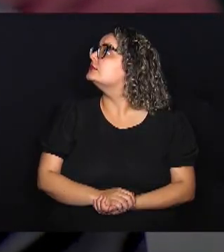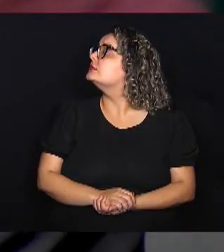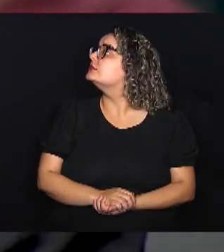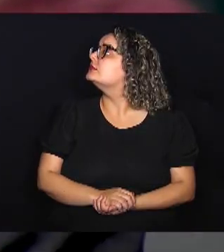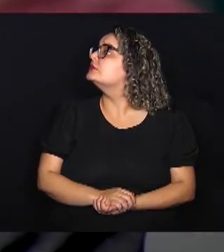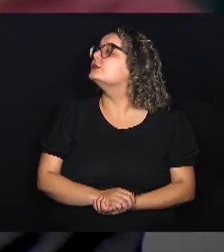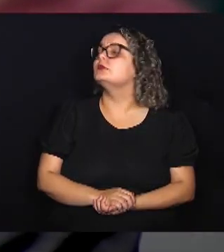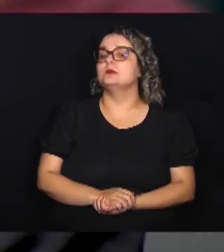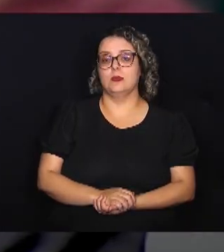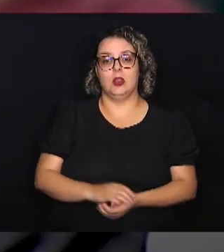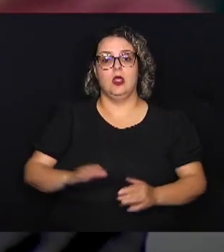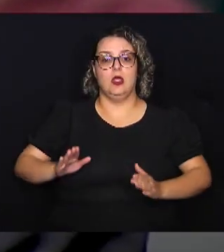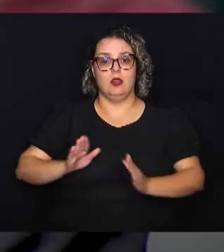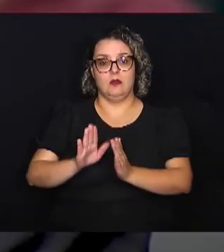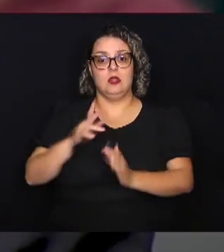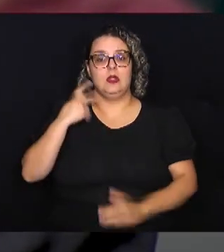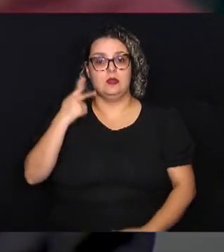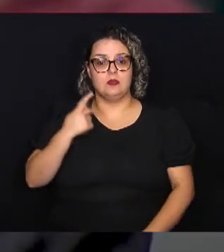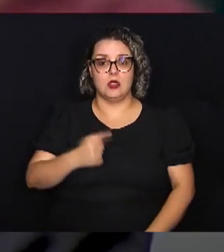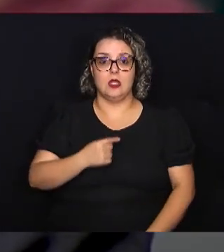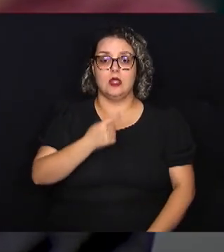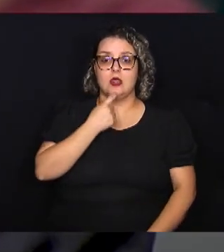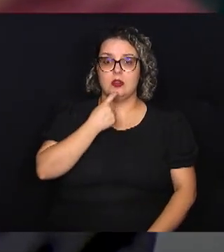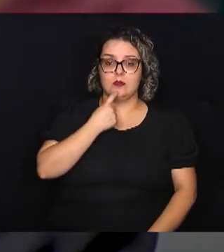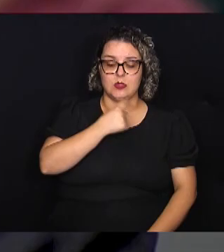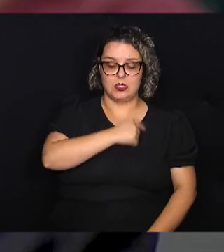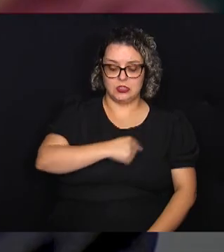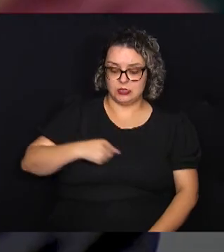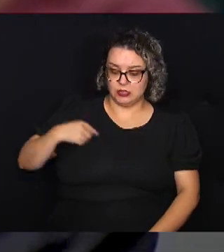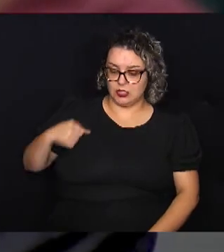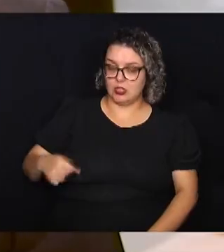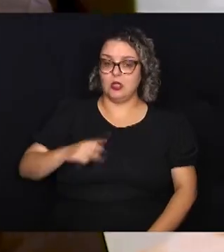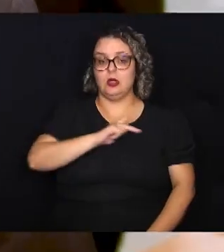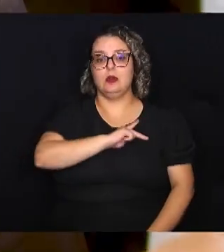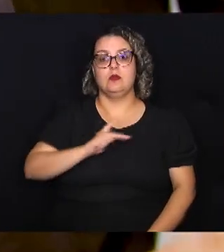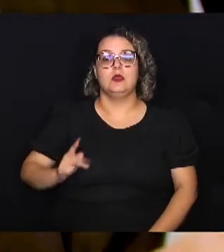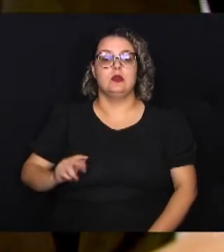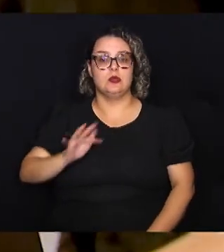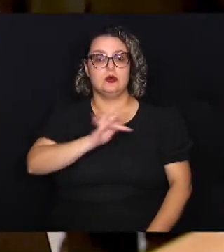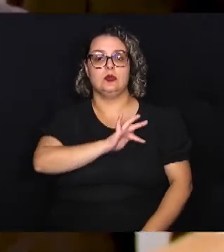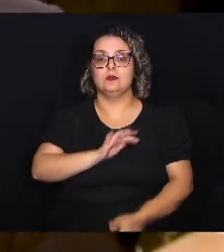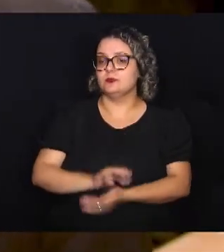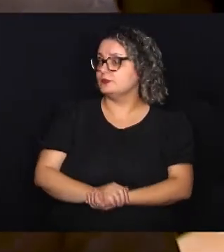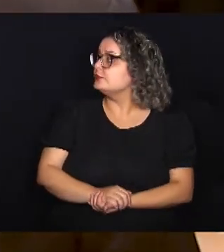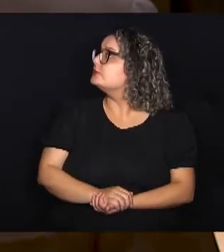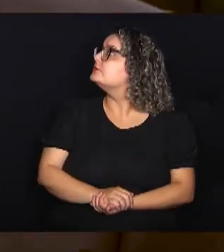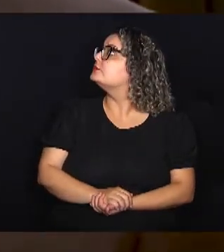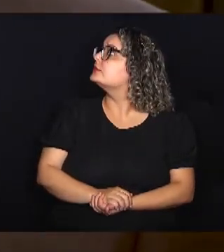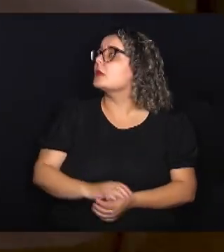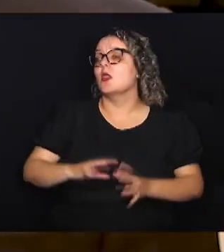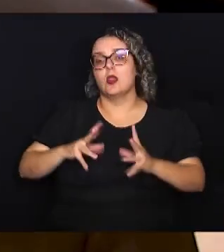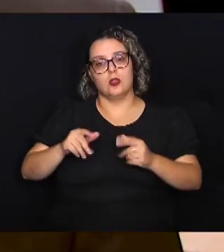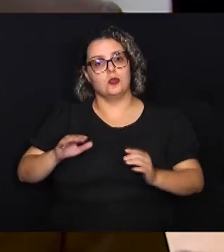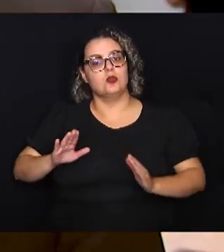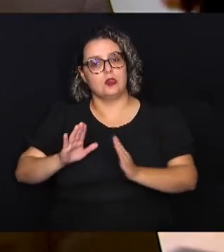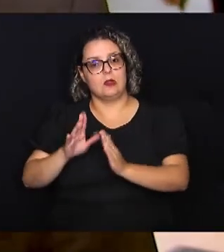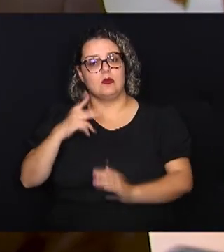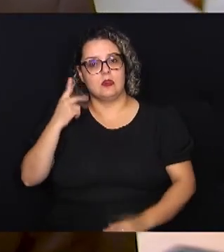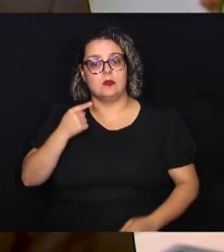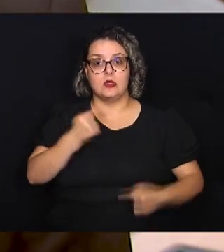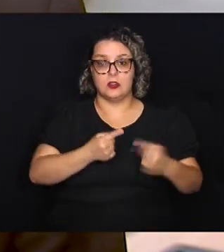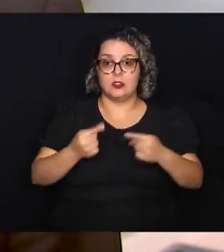A Frente Parlamentar Campinas, China é presidida pelo vereador Fernando Mendes. Toda a frente parlamentar ela discute uma